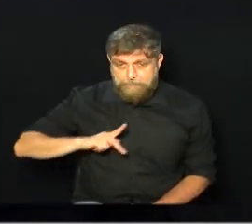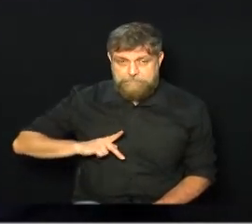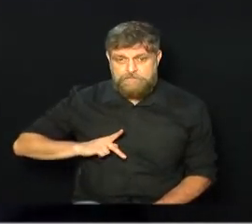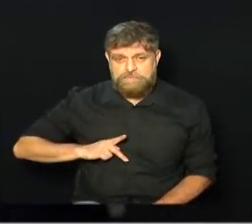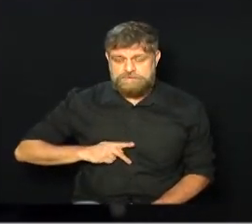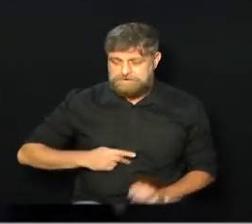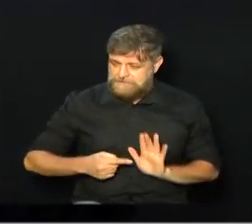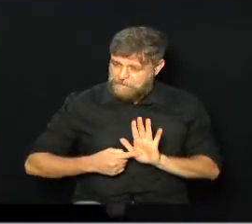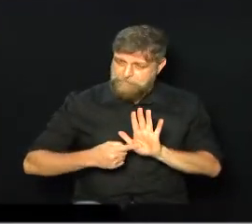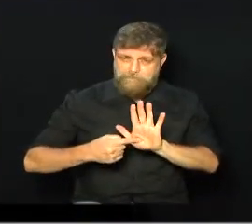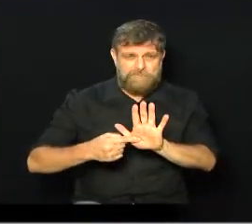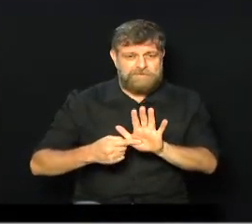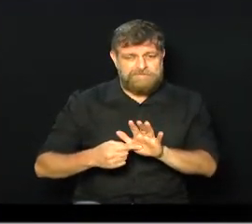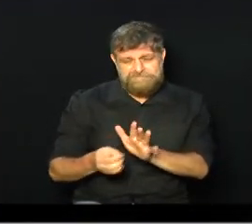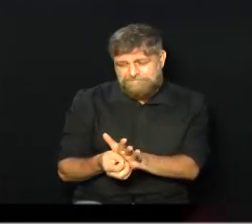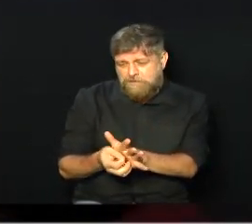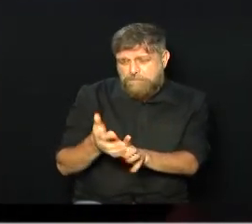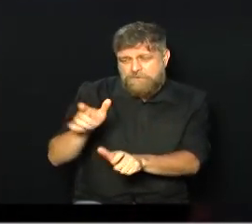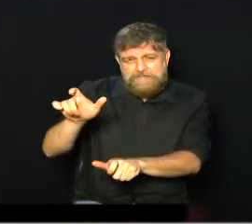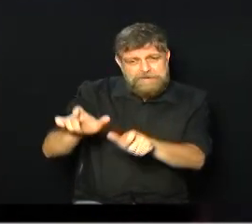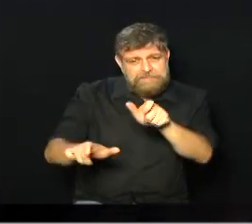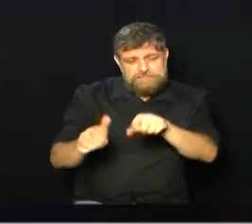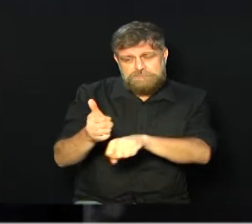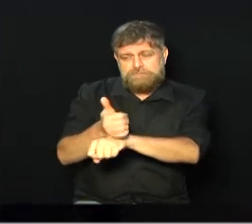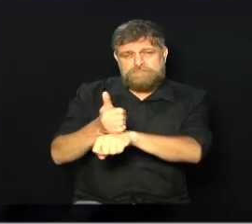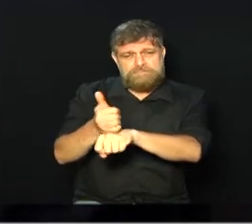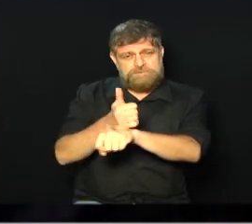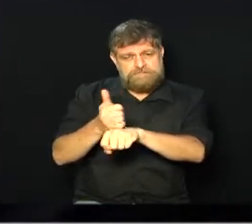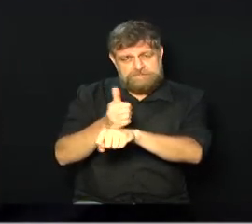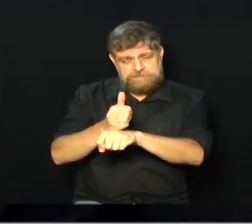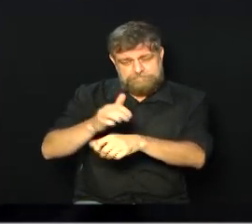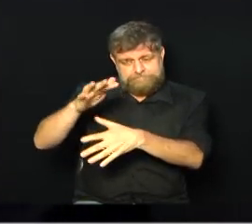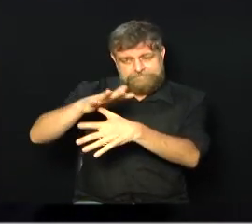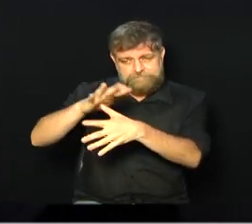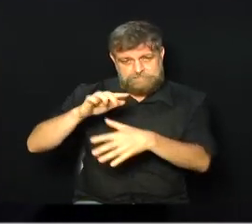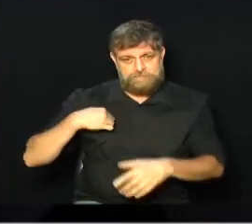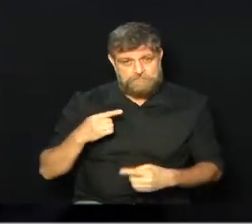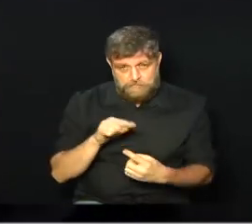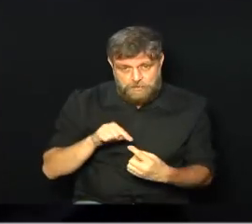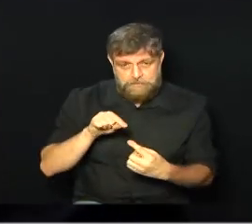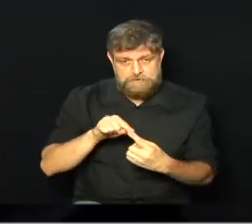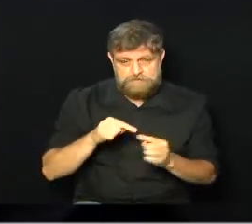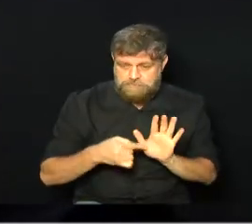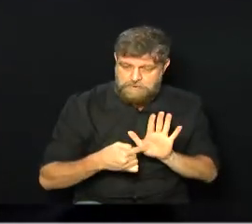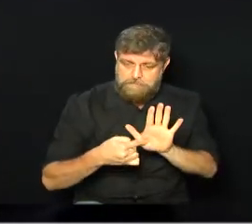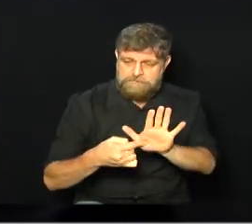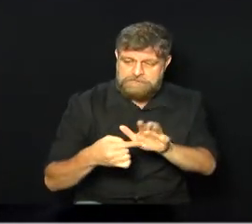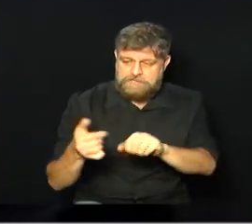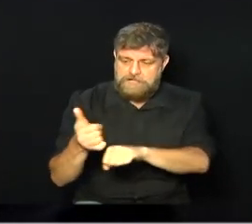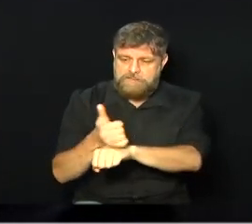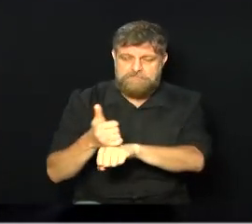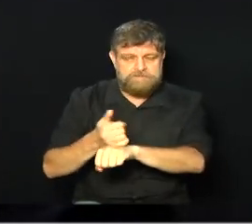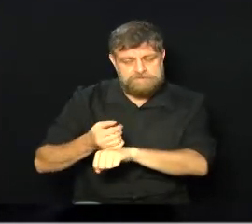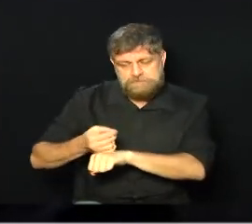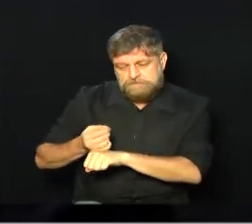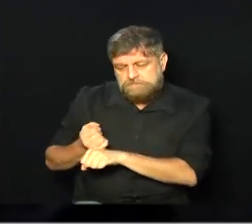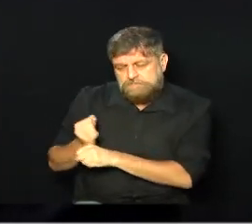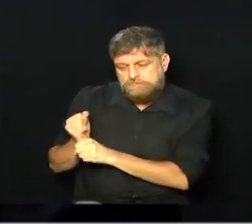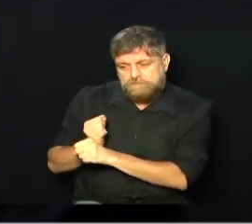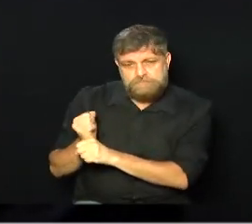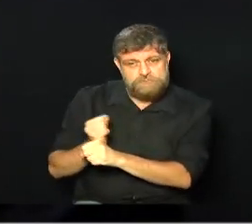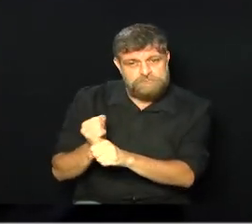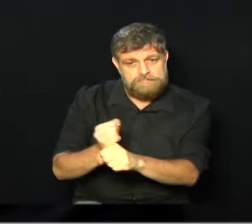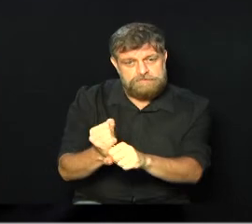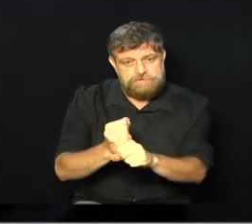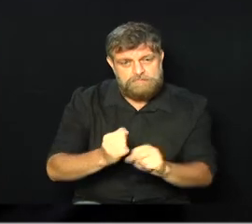revelou milhares de jogadores. Então, o nosso objetivo é continuar revelando aí por muitos anos, jogadores para o